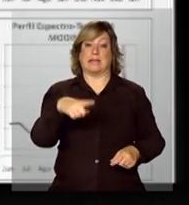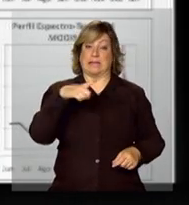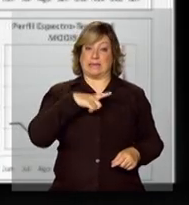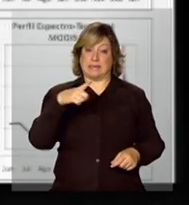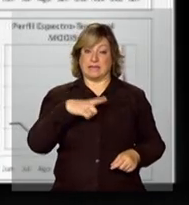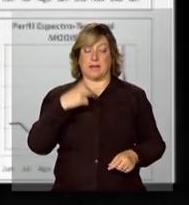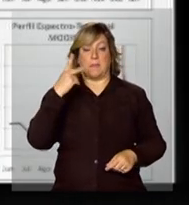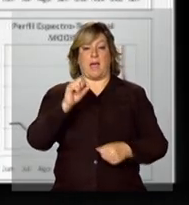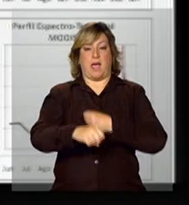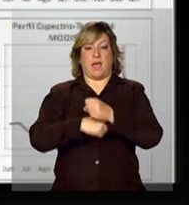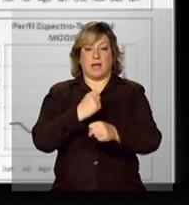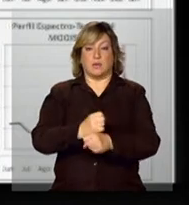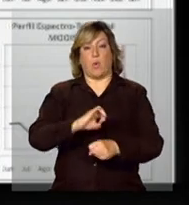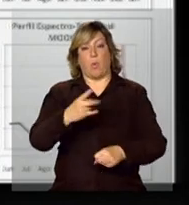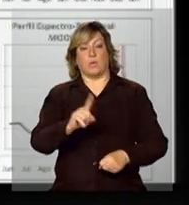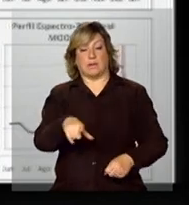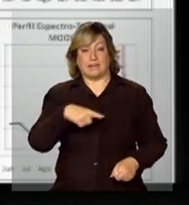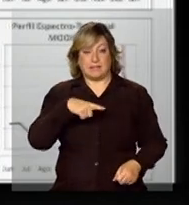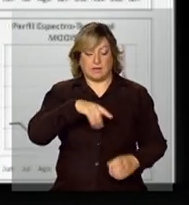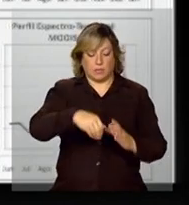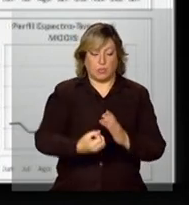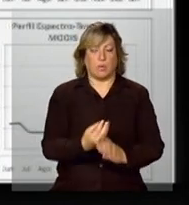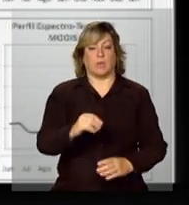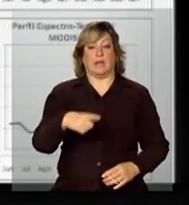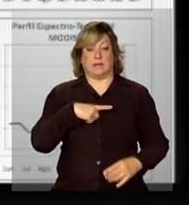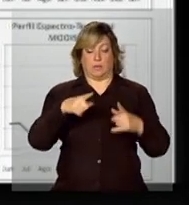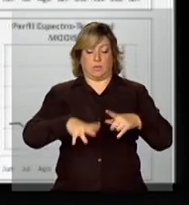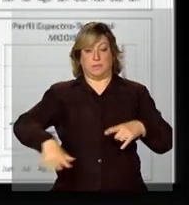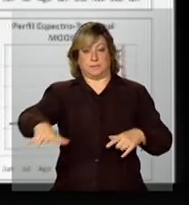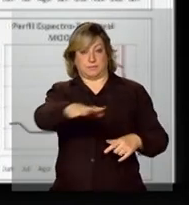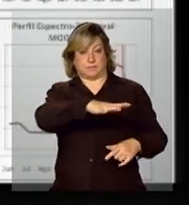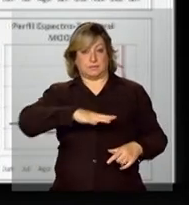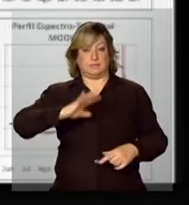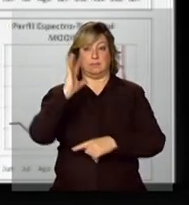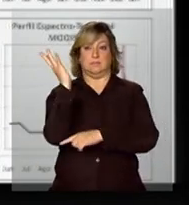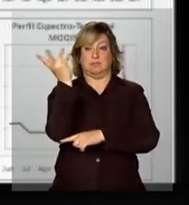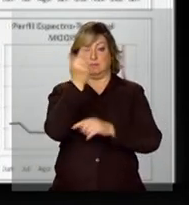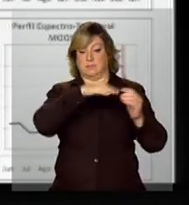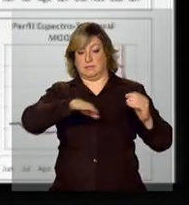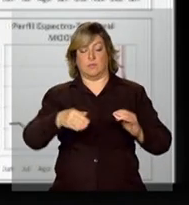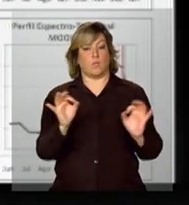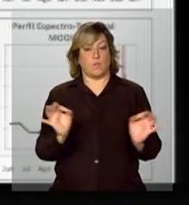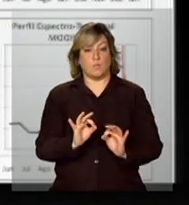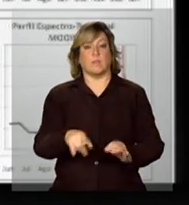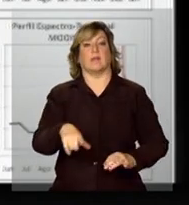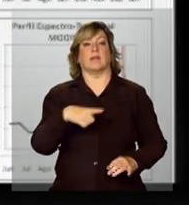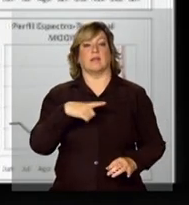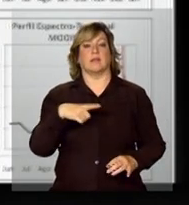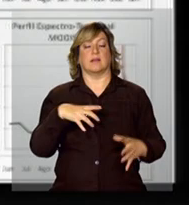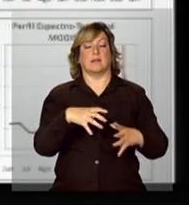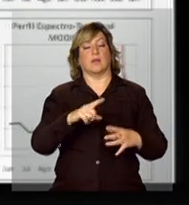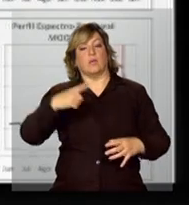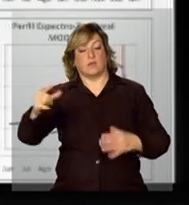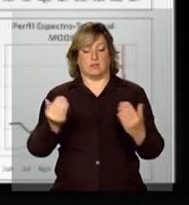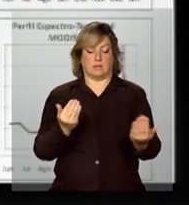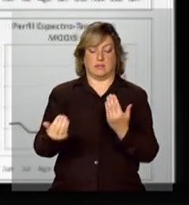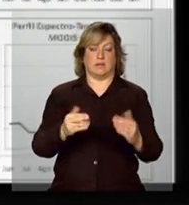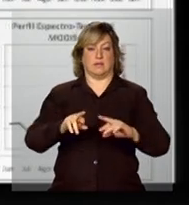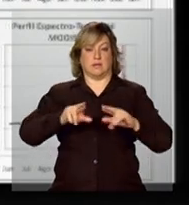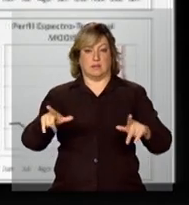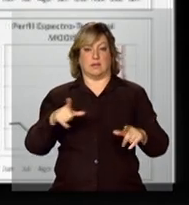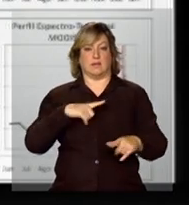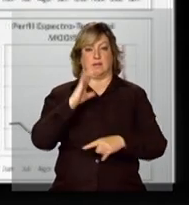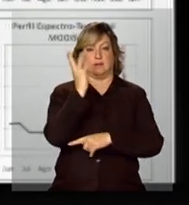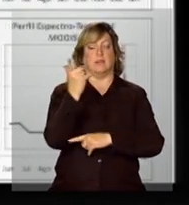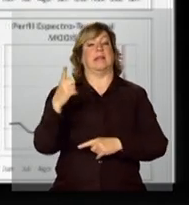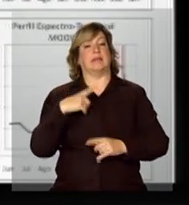sem cultura anual. Aqui, por exemplo, a gente vê um polígono desflorestado, que não é de uma cultura anual, e um outro polígono desflorestado,